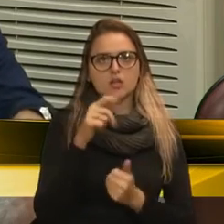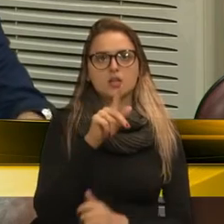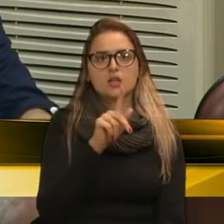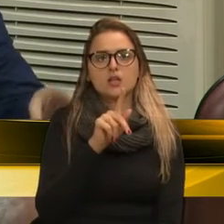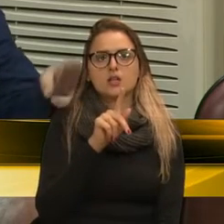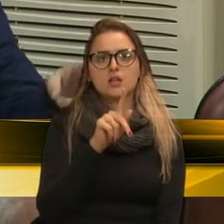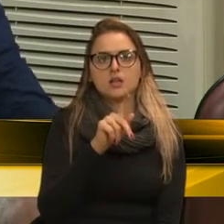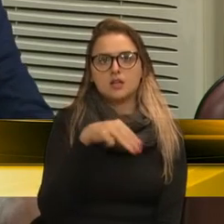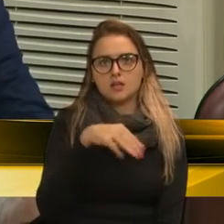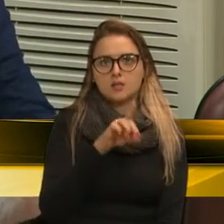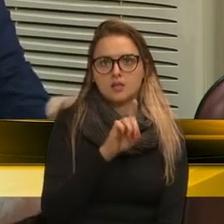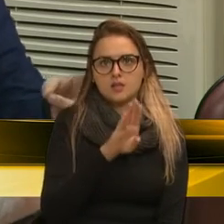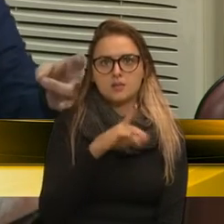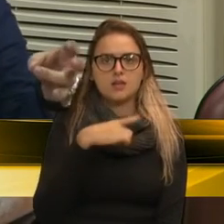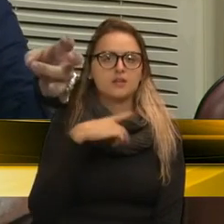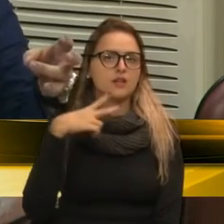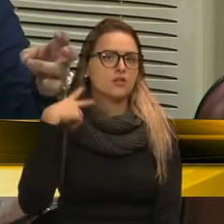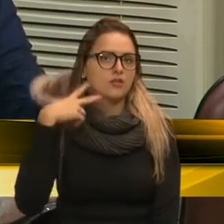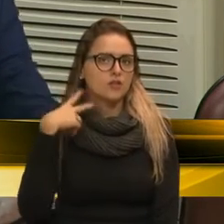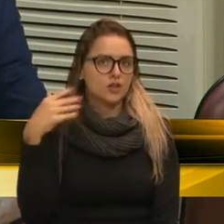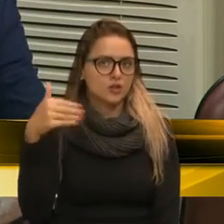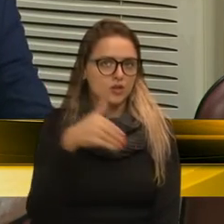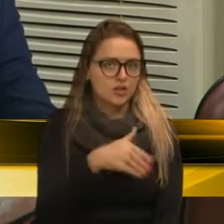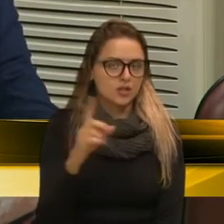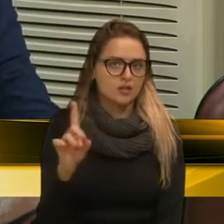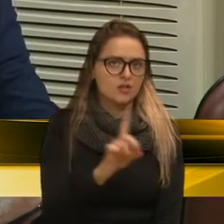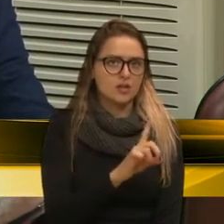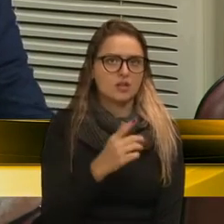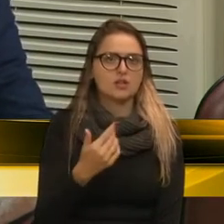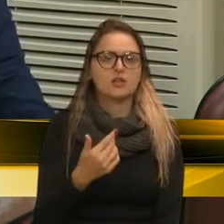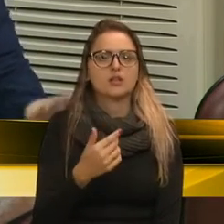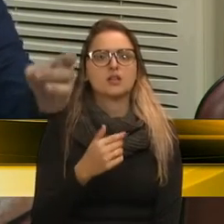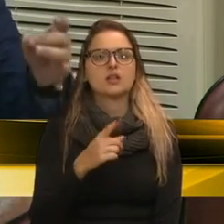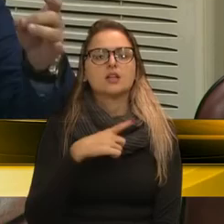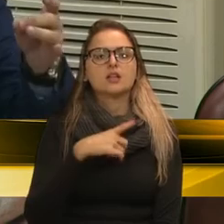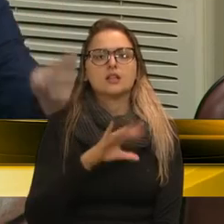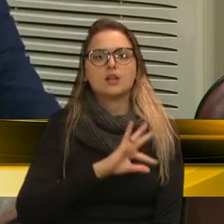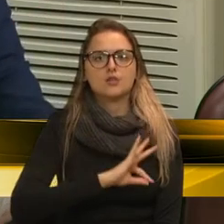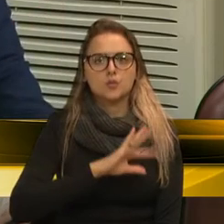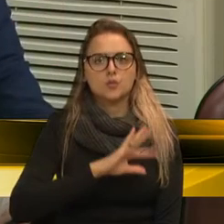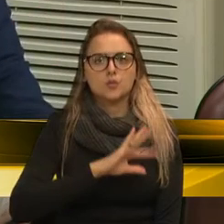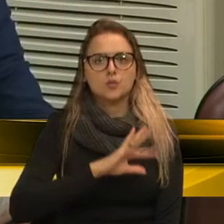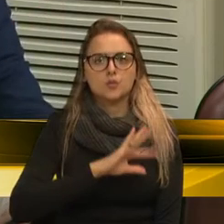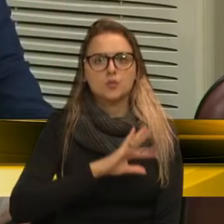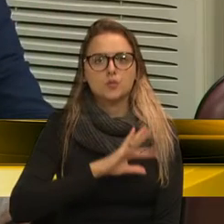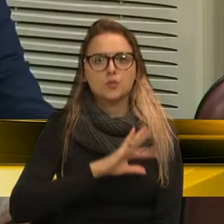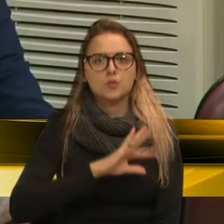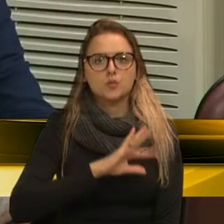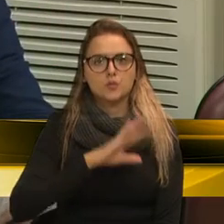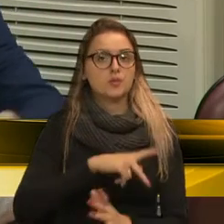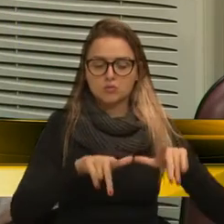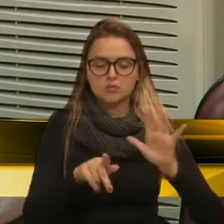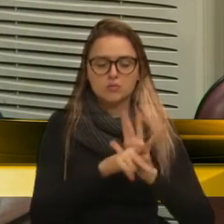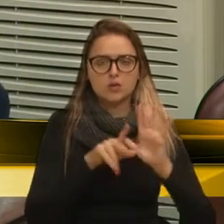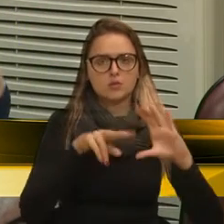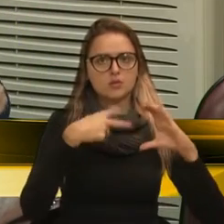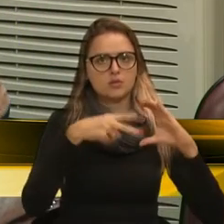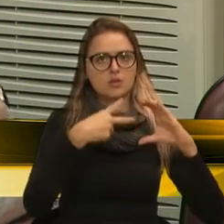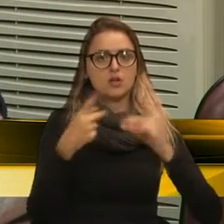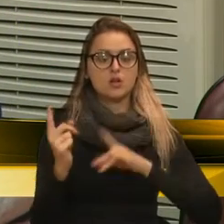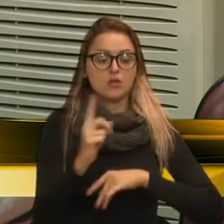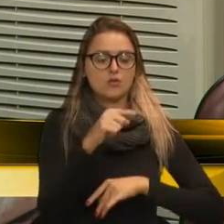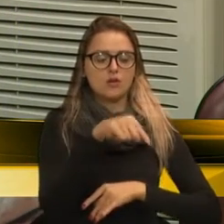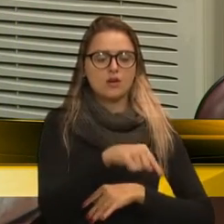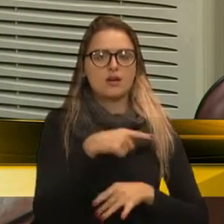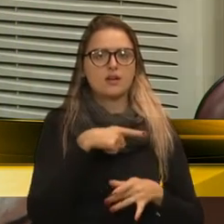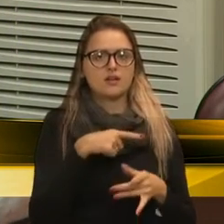recebemos vereadores lideranças da da brigada militar presidentes por lá ea